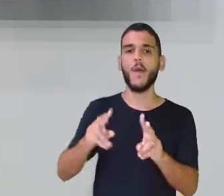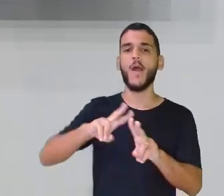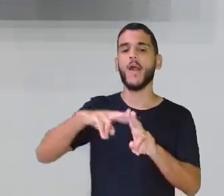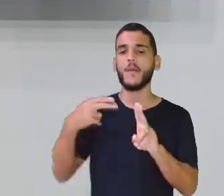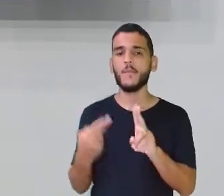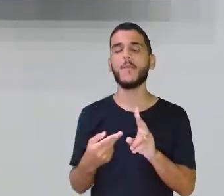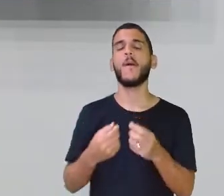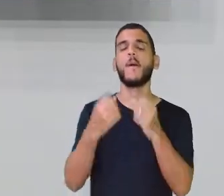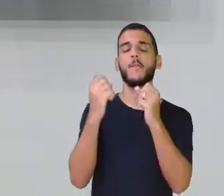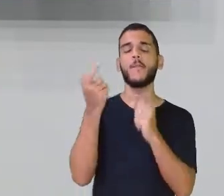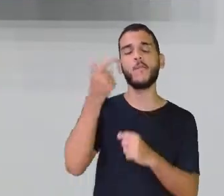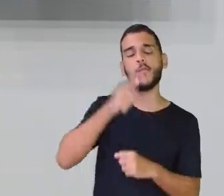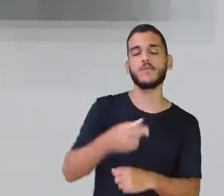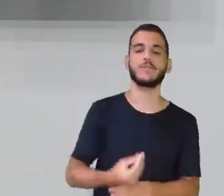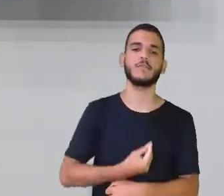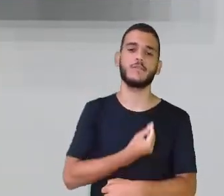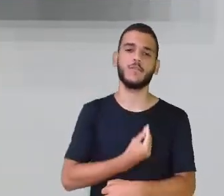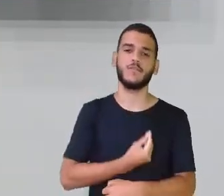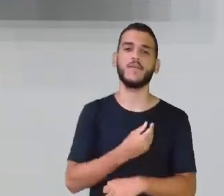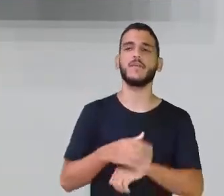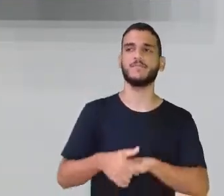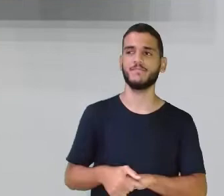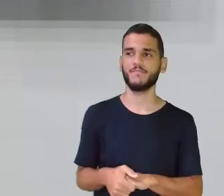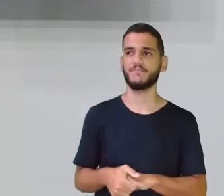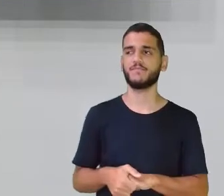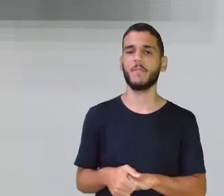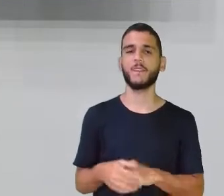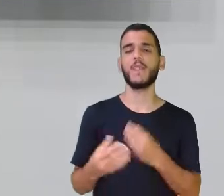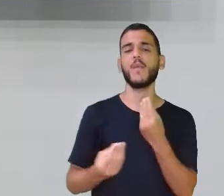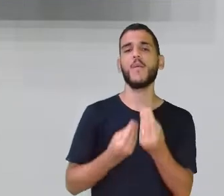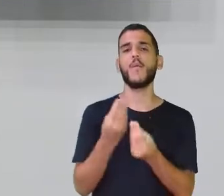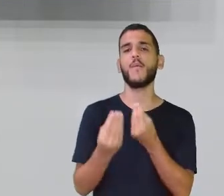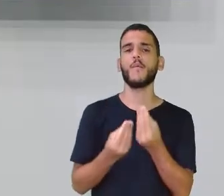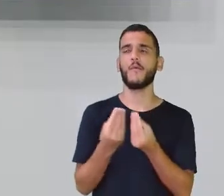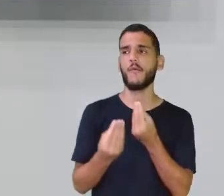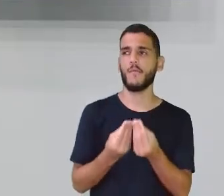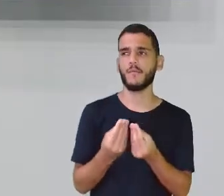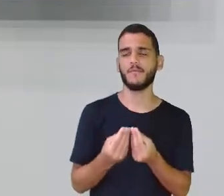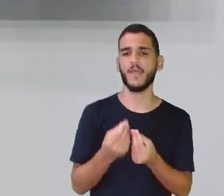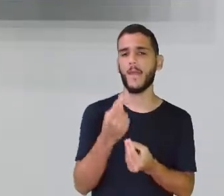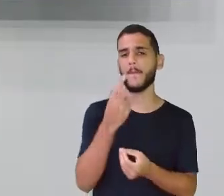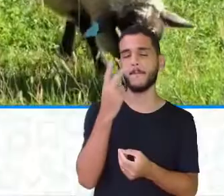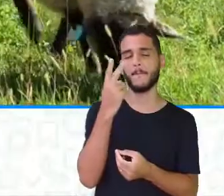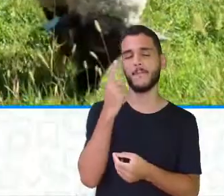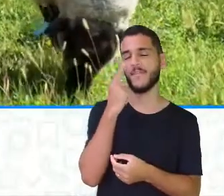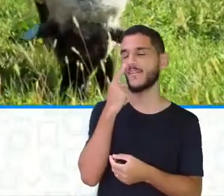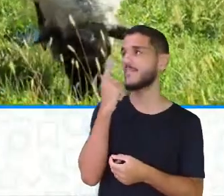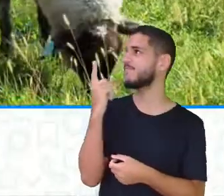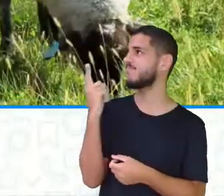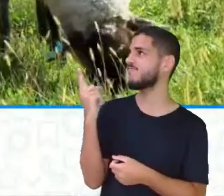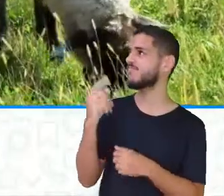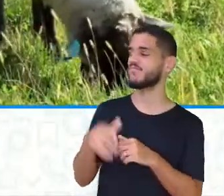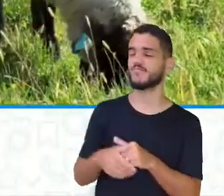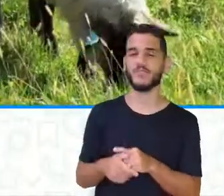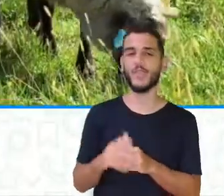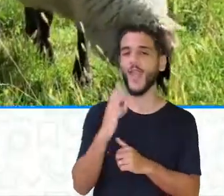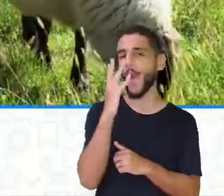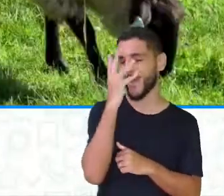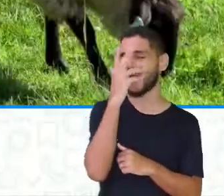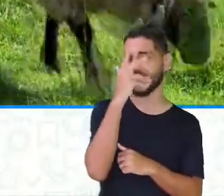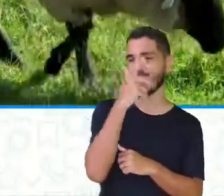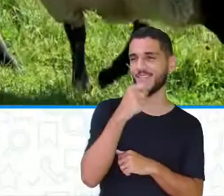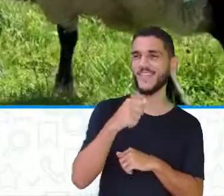sobreviver. E como é que isso se dá no meio? Vamos observar aqui agora essas ovelhinhas. Bonitinha, né, as ovelhinhas?